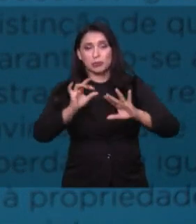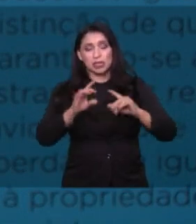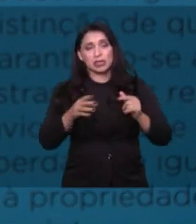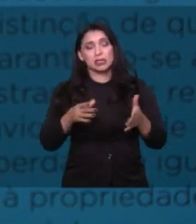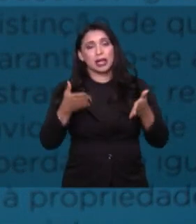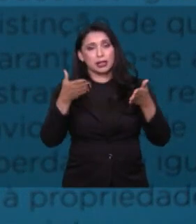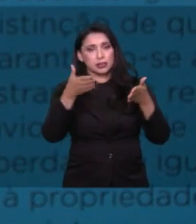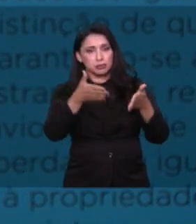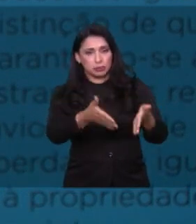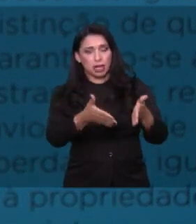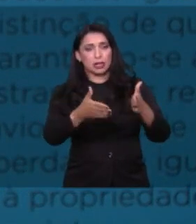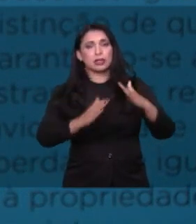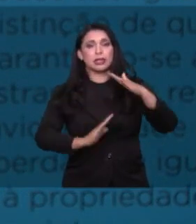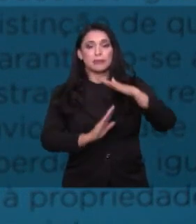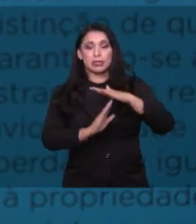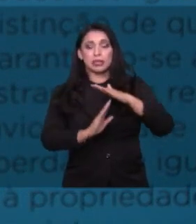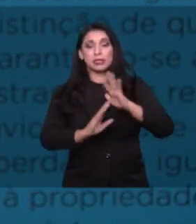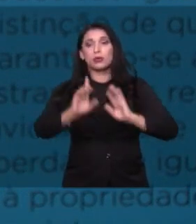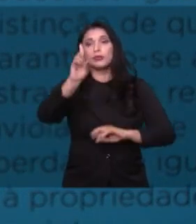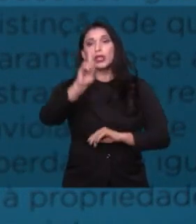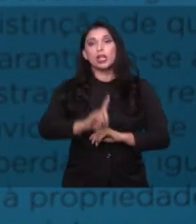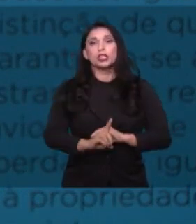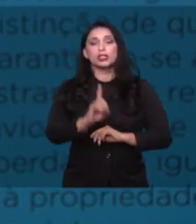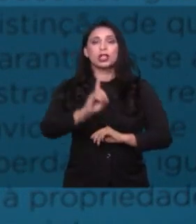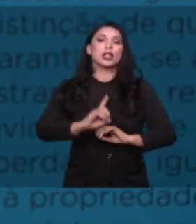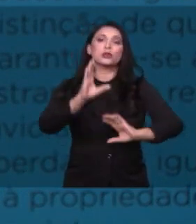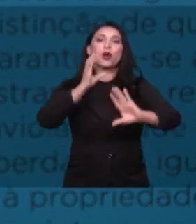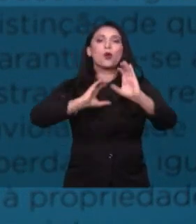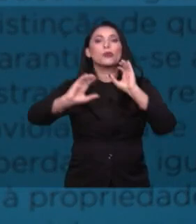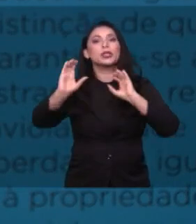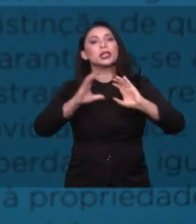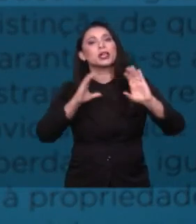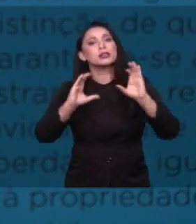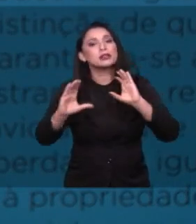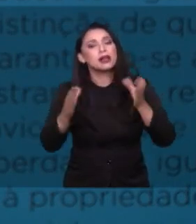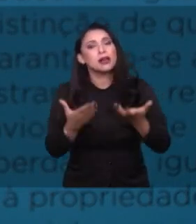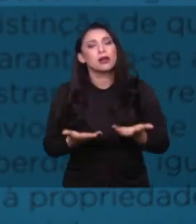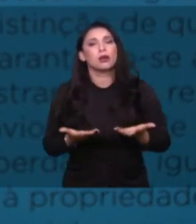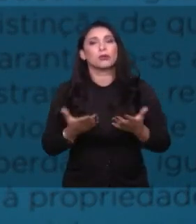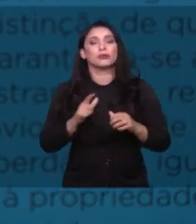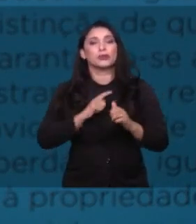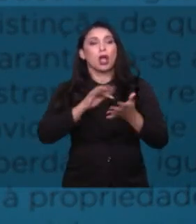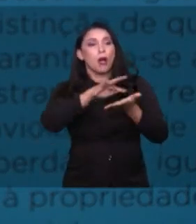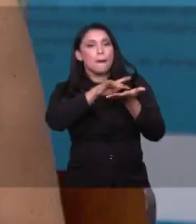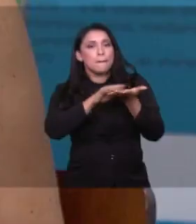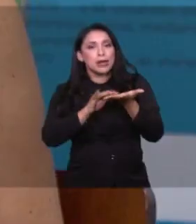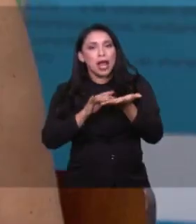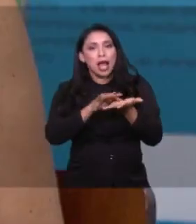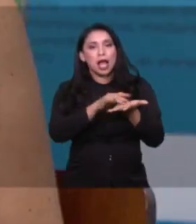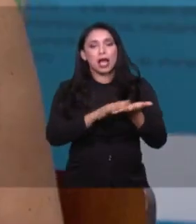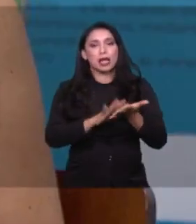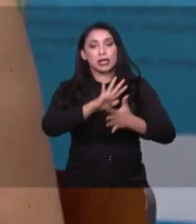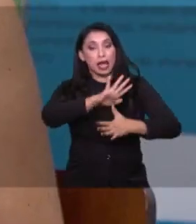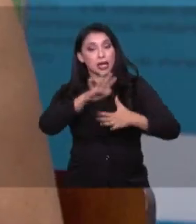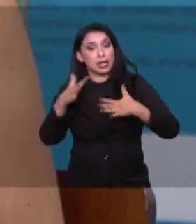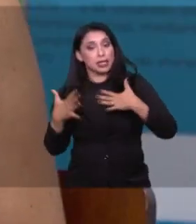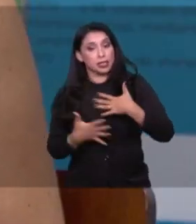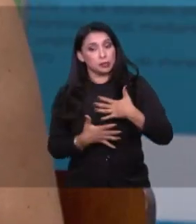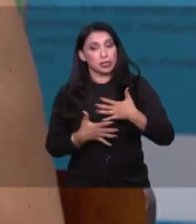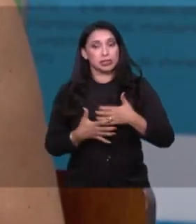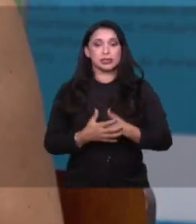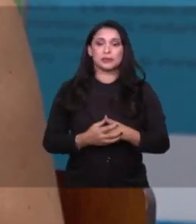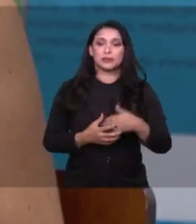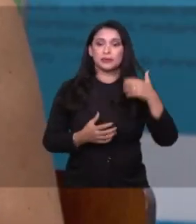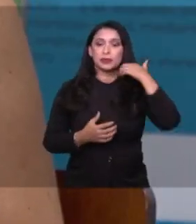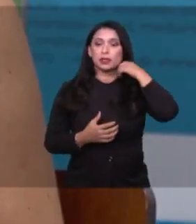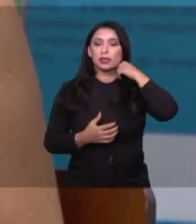limitação, como o direito à comunicação, com o Braille, com a Libras.